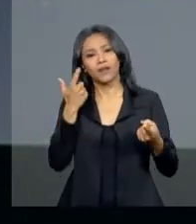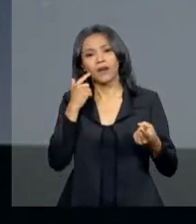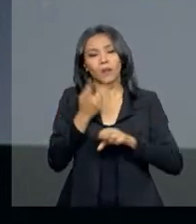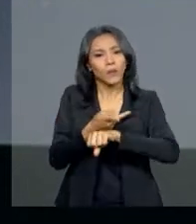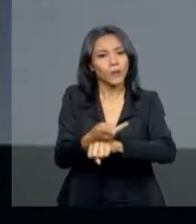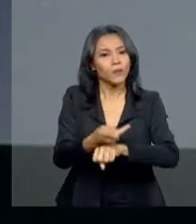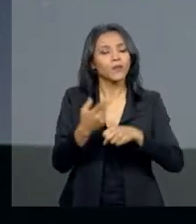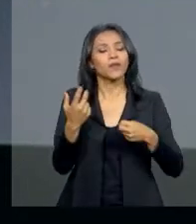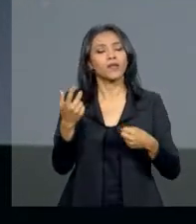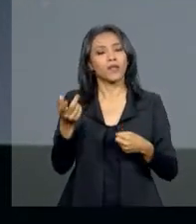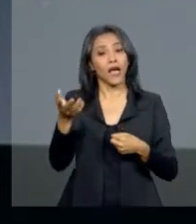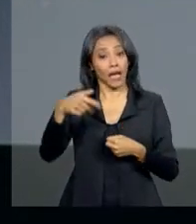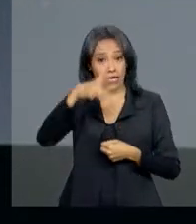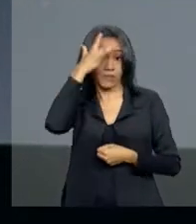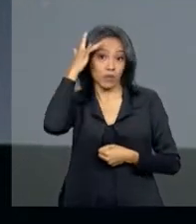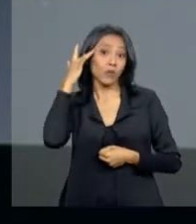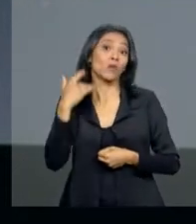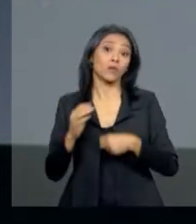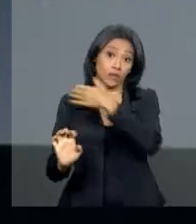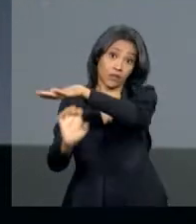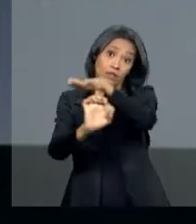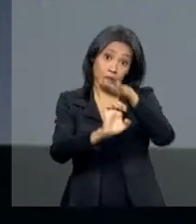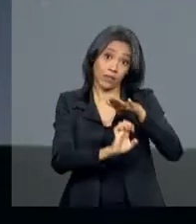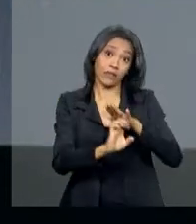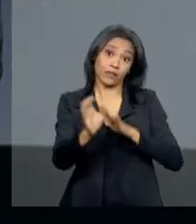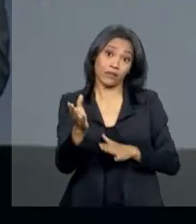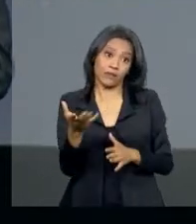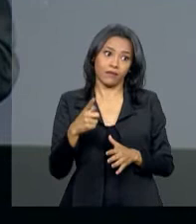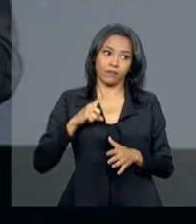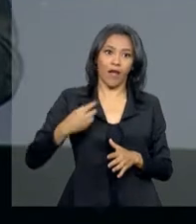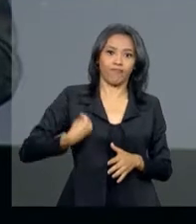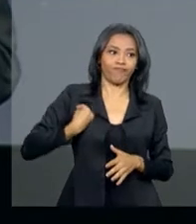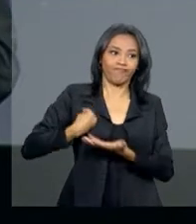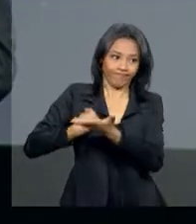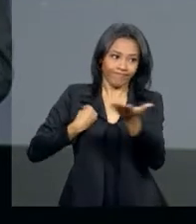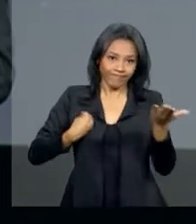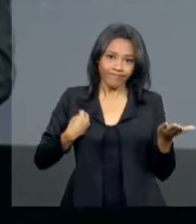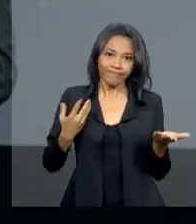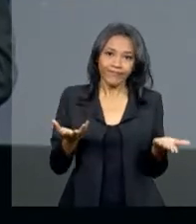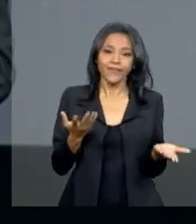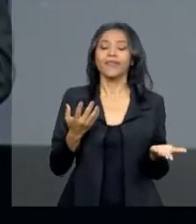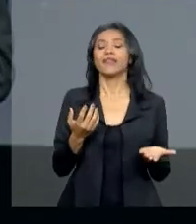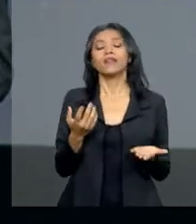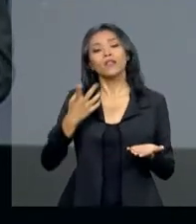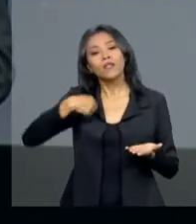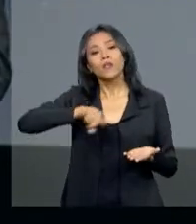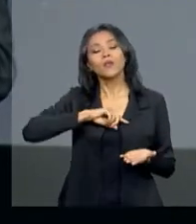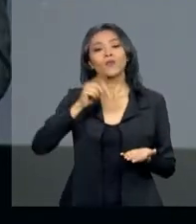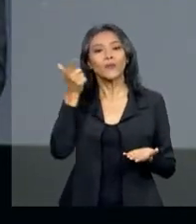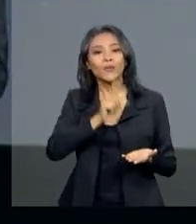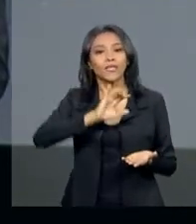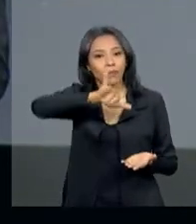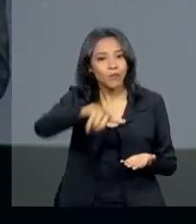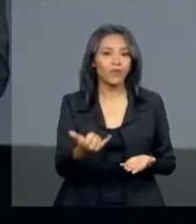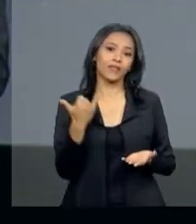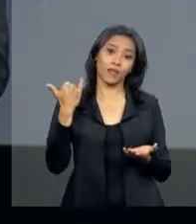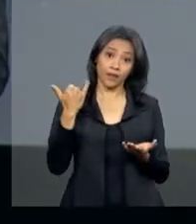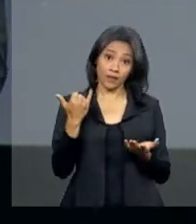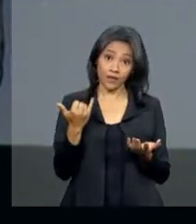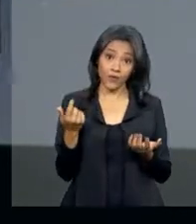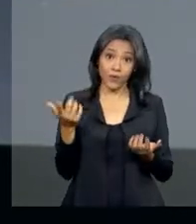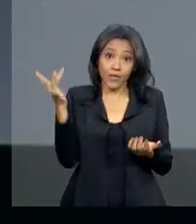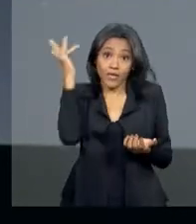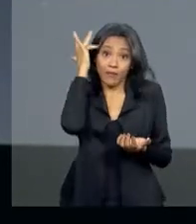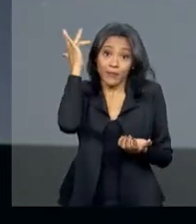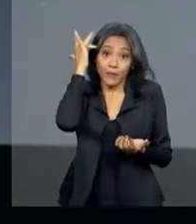investidores estrangeiros que eventualmente esteja aqui que nós estamos conseguindo a aproveitar tamanha riqueza porque